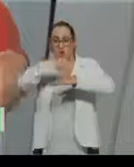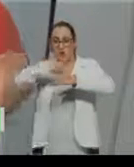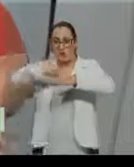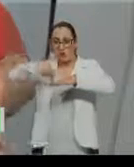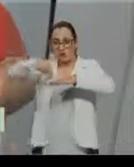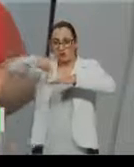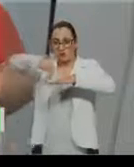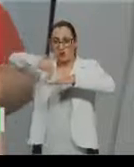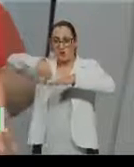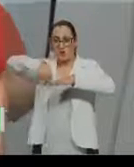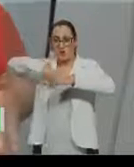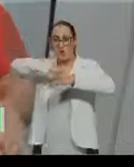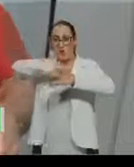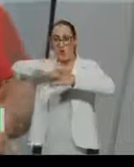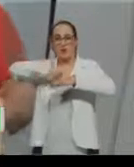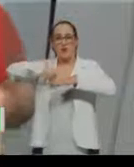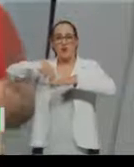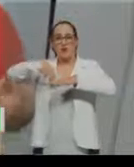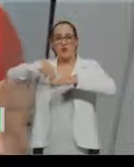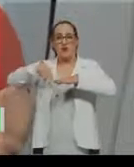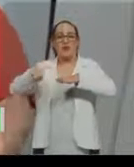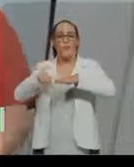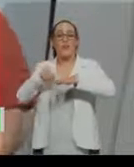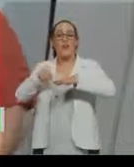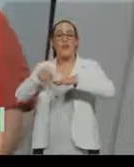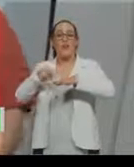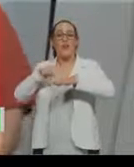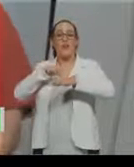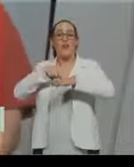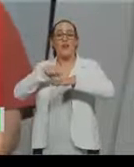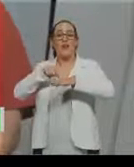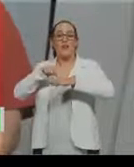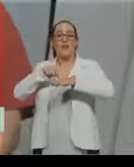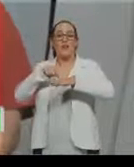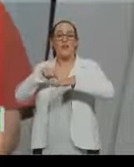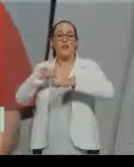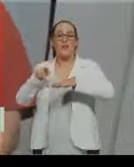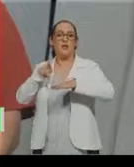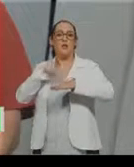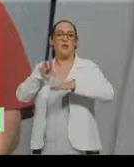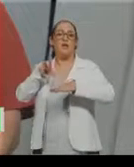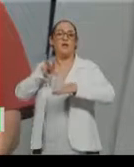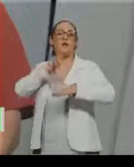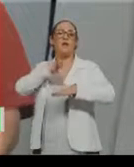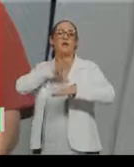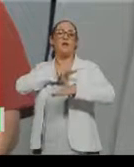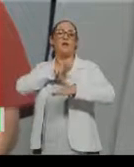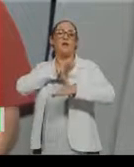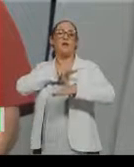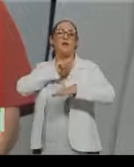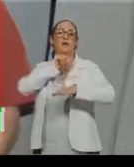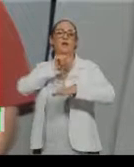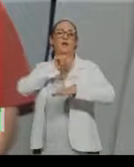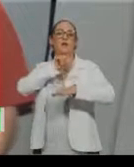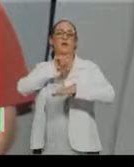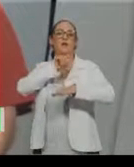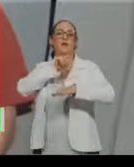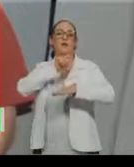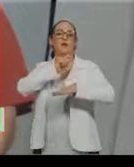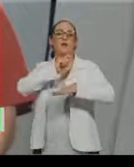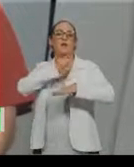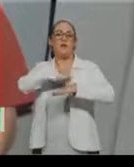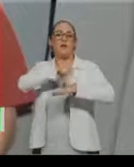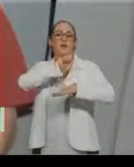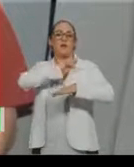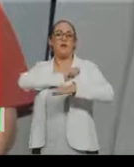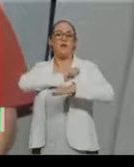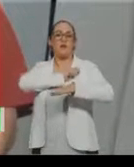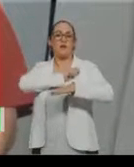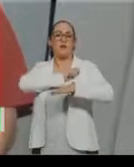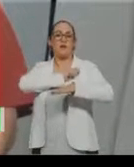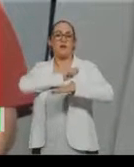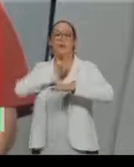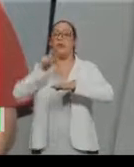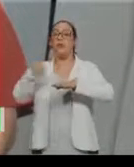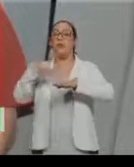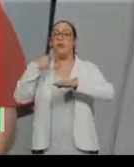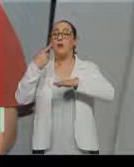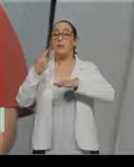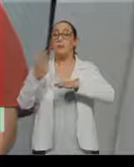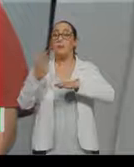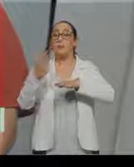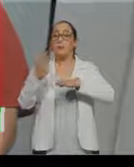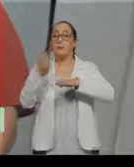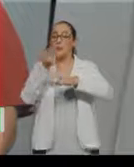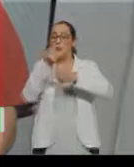parte, teria pertencimento à Espanha. O bandeirantismo vai romper com esse tratado, com essa